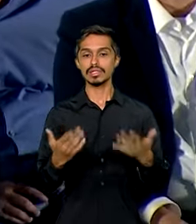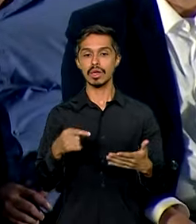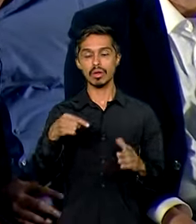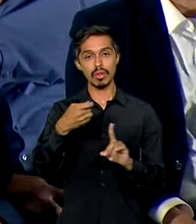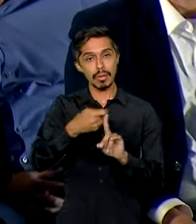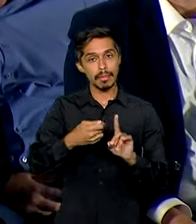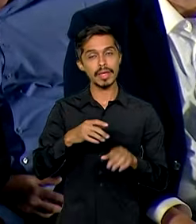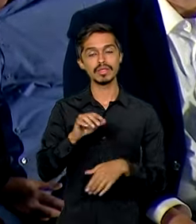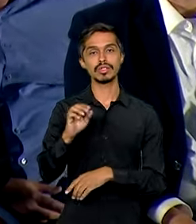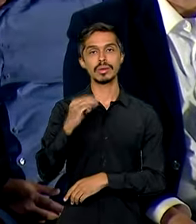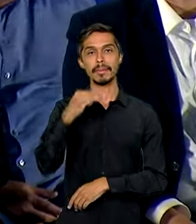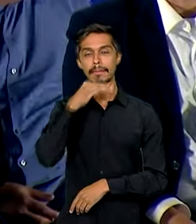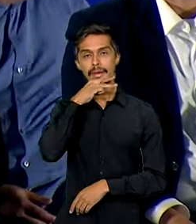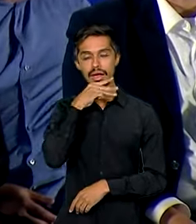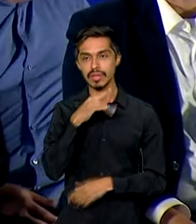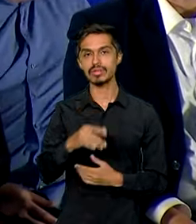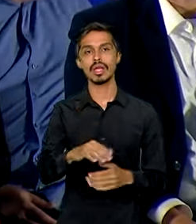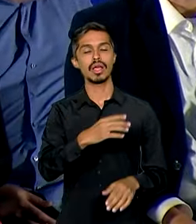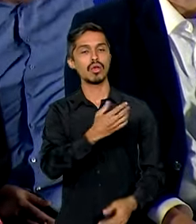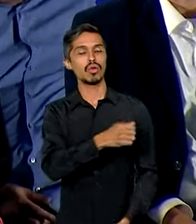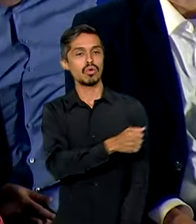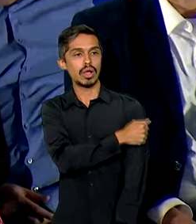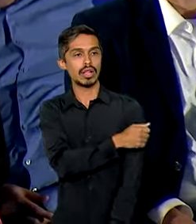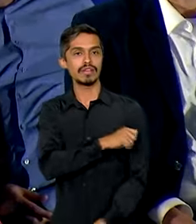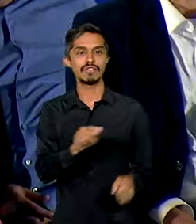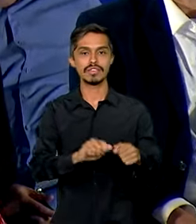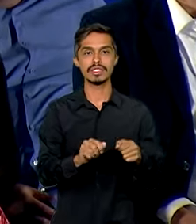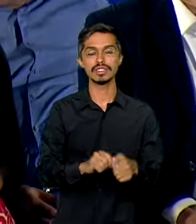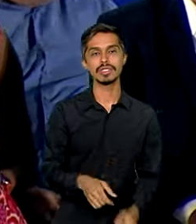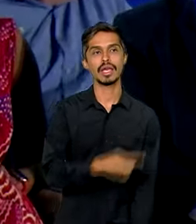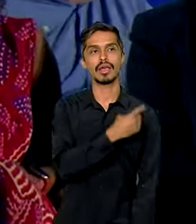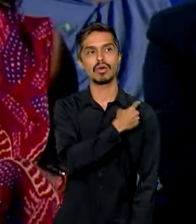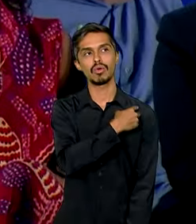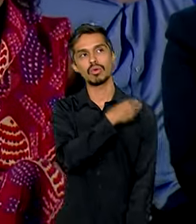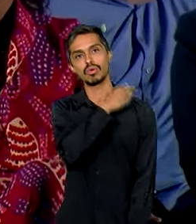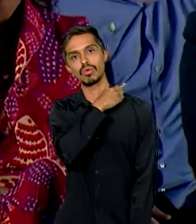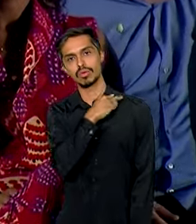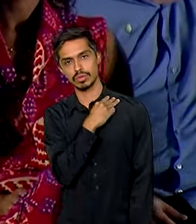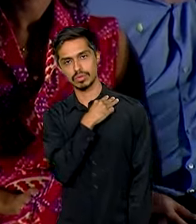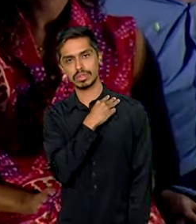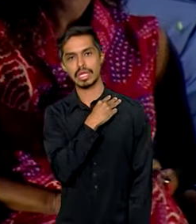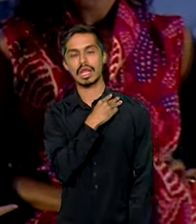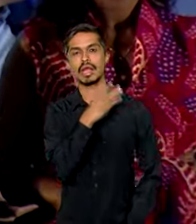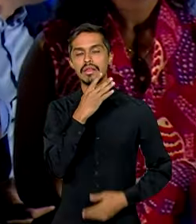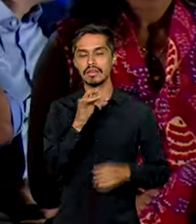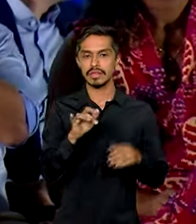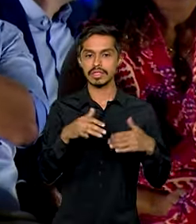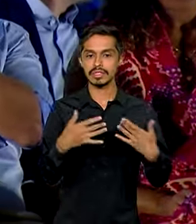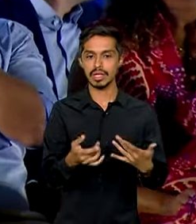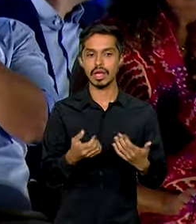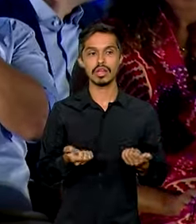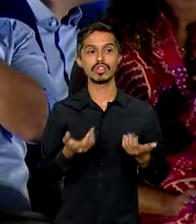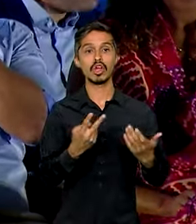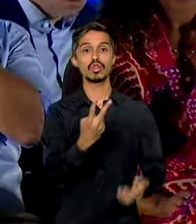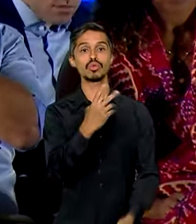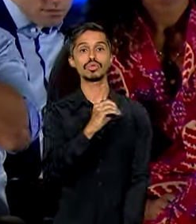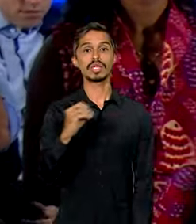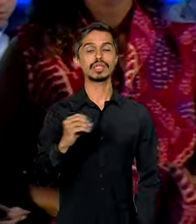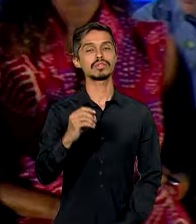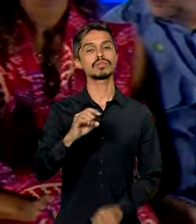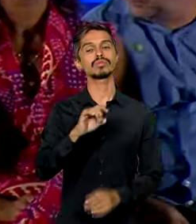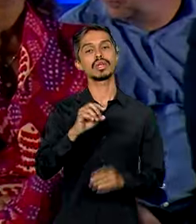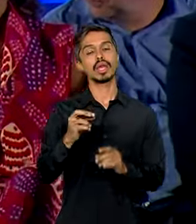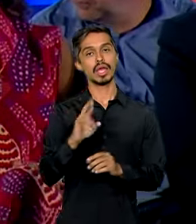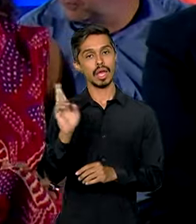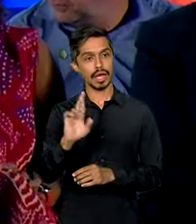as crianças que vão fazer o ensino médio, o segundo grau, na verdade, as crianças vão receber R$ 200 por